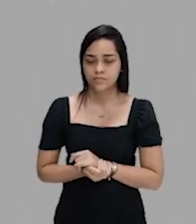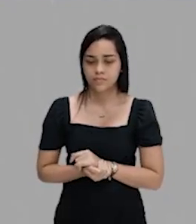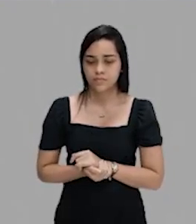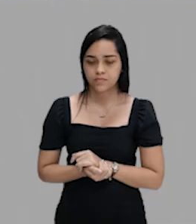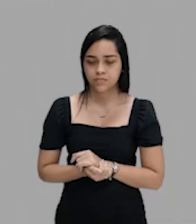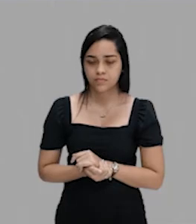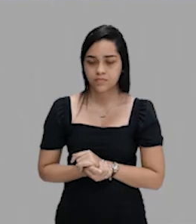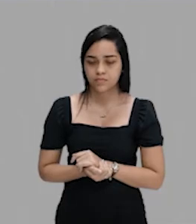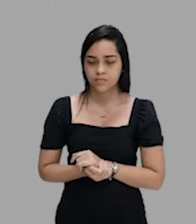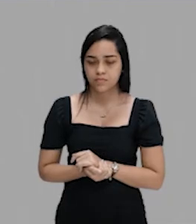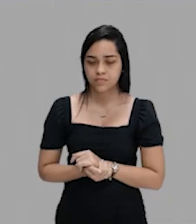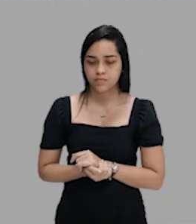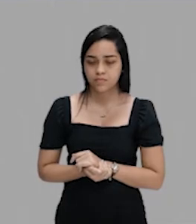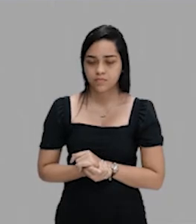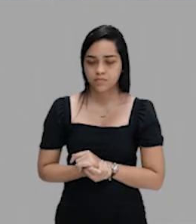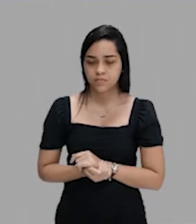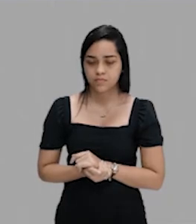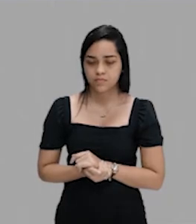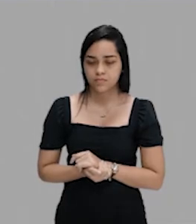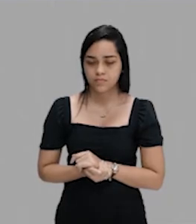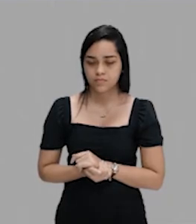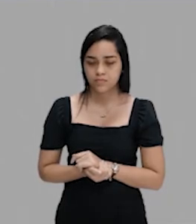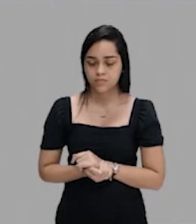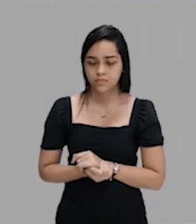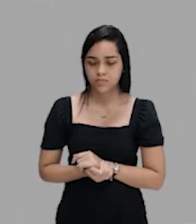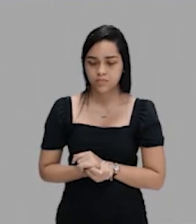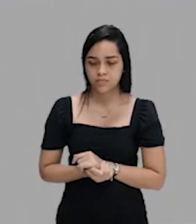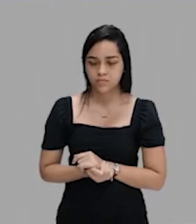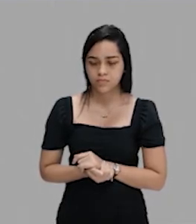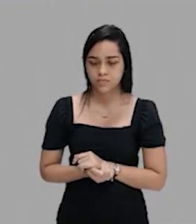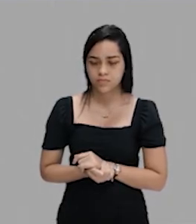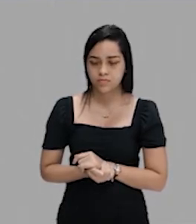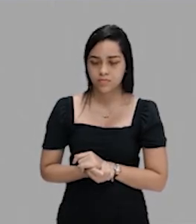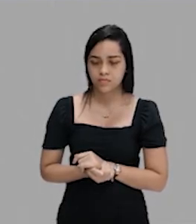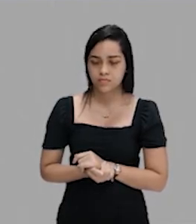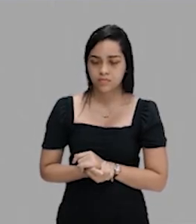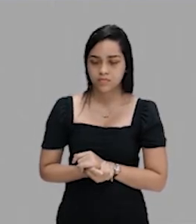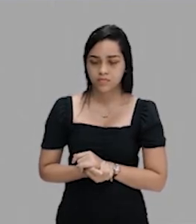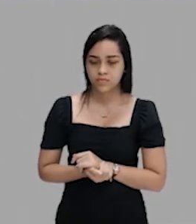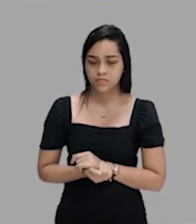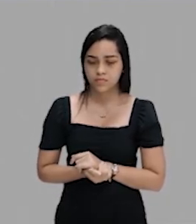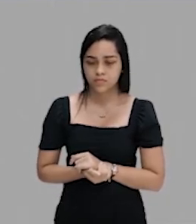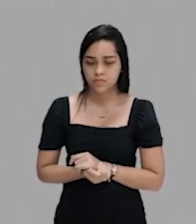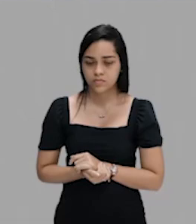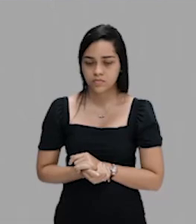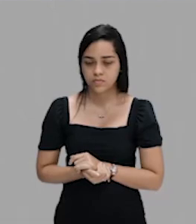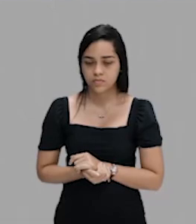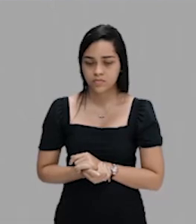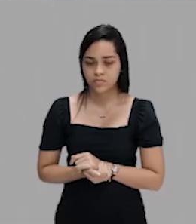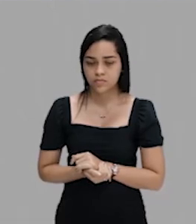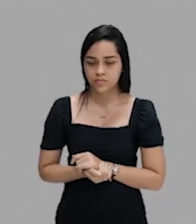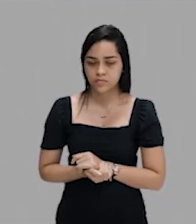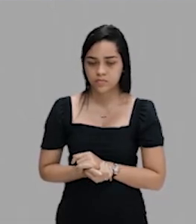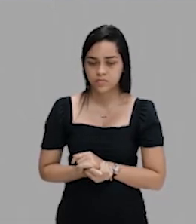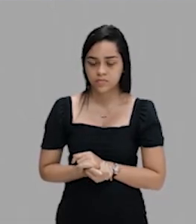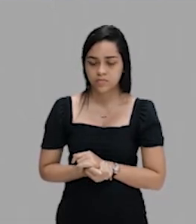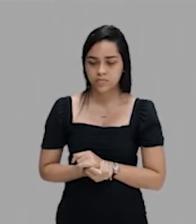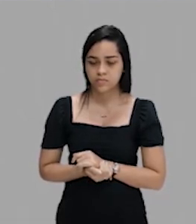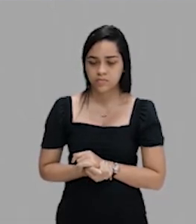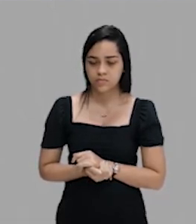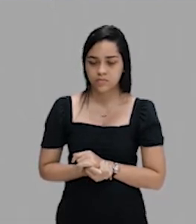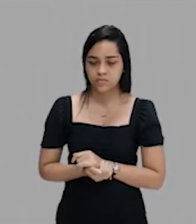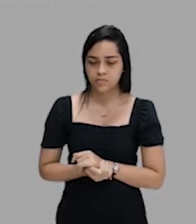ano que fizeram bagunça estão sem recreio tá e a segunda indica que